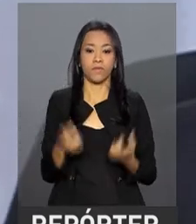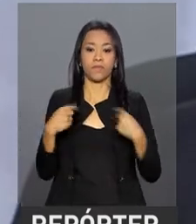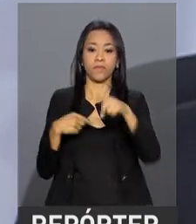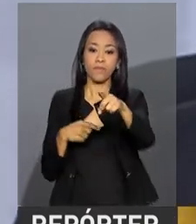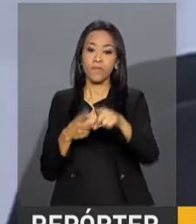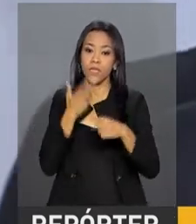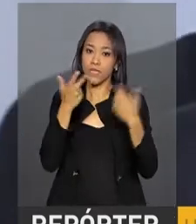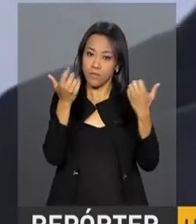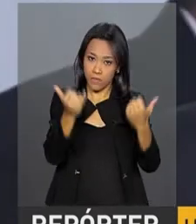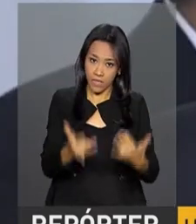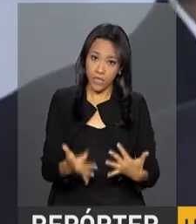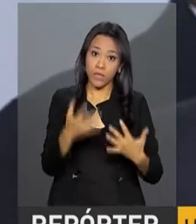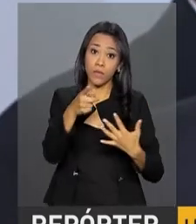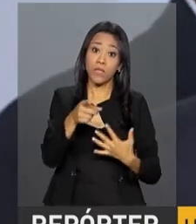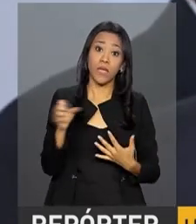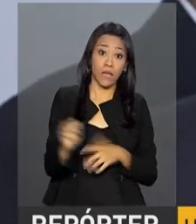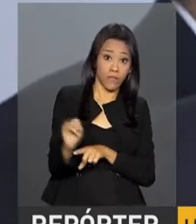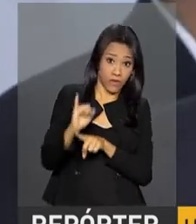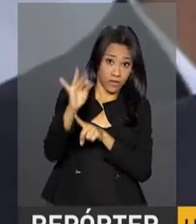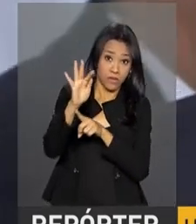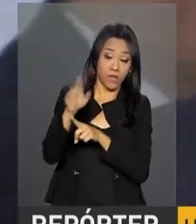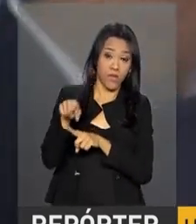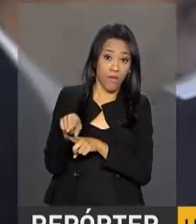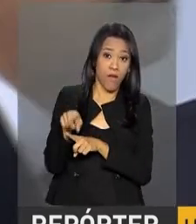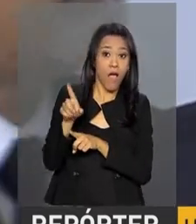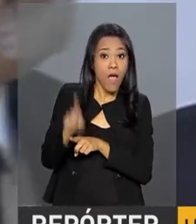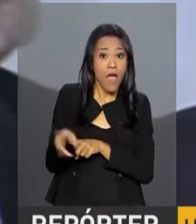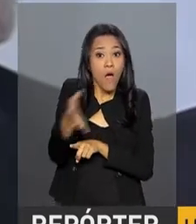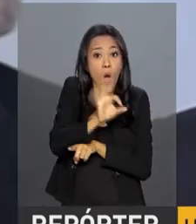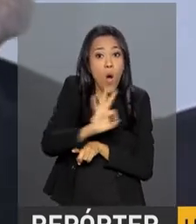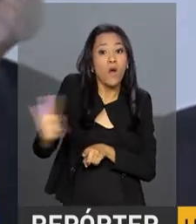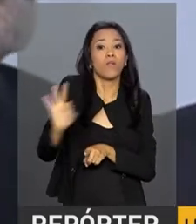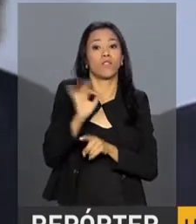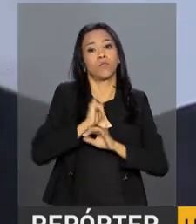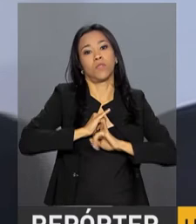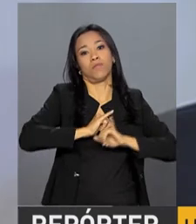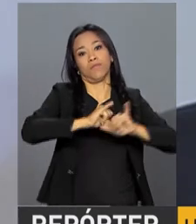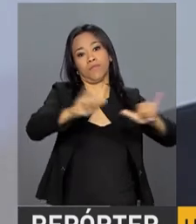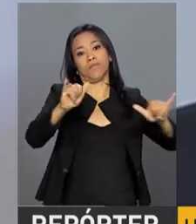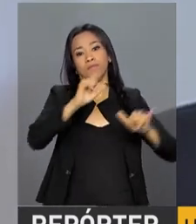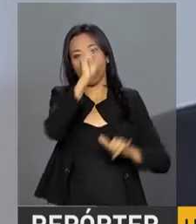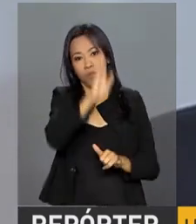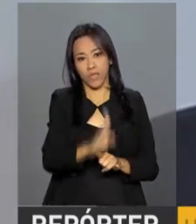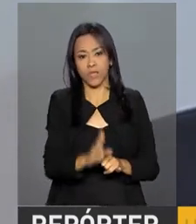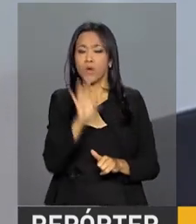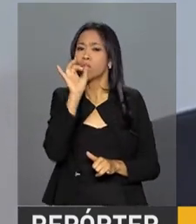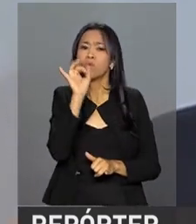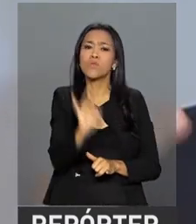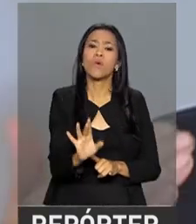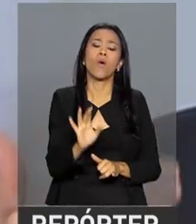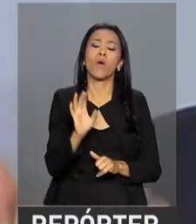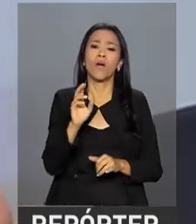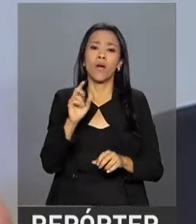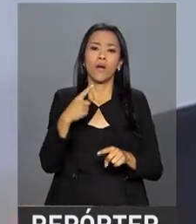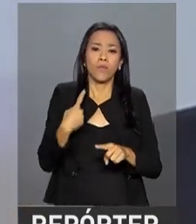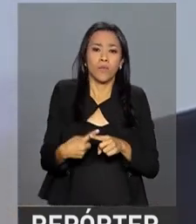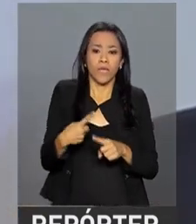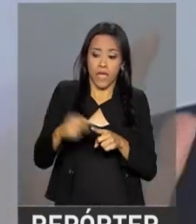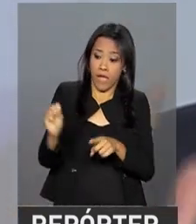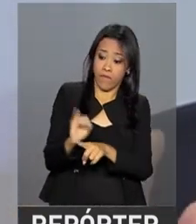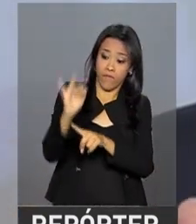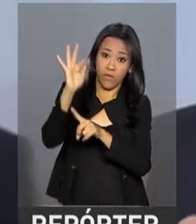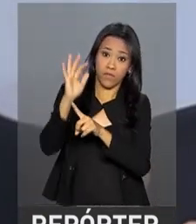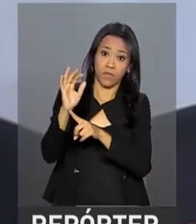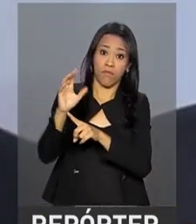de que os índices de inflação são excelente notícia para o país, não só pelo fato de que a inflação mais